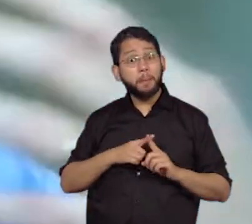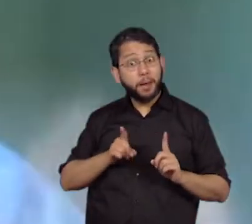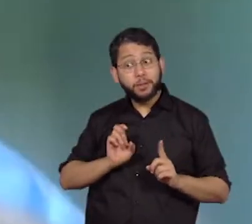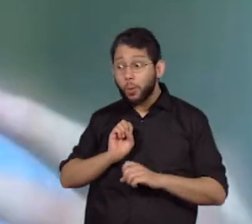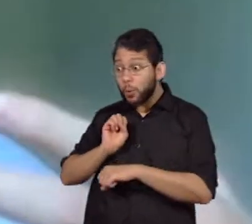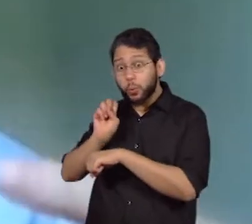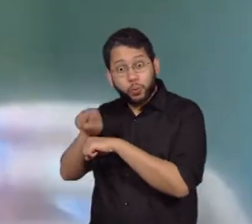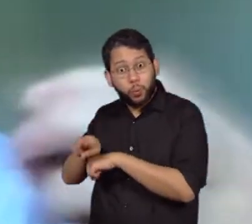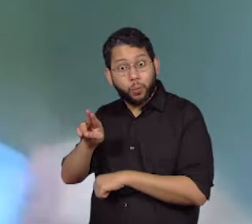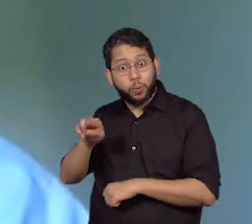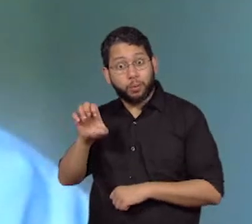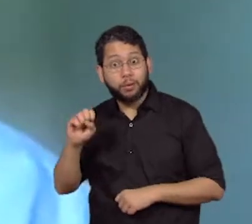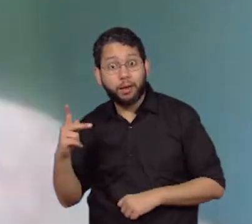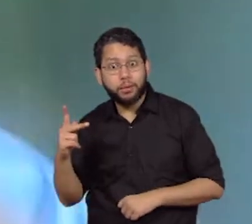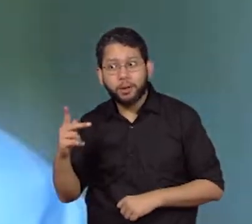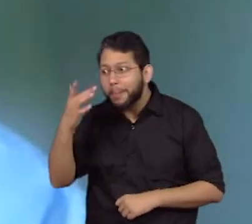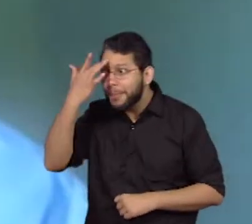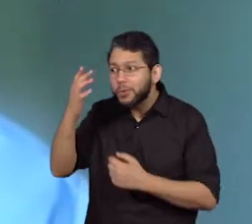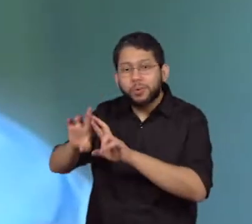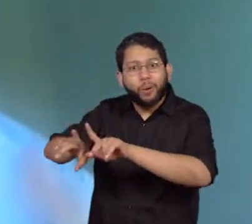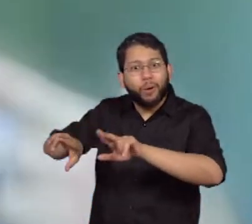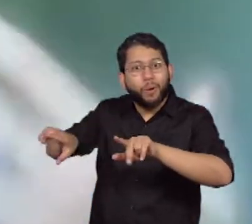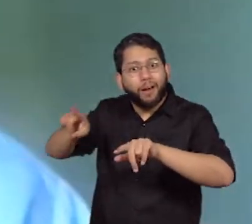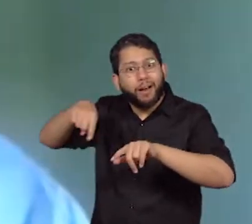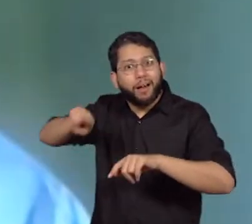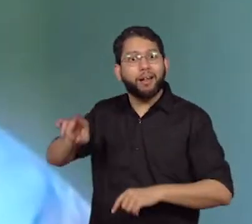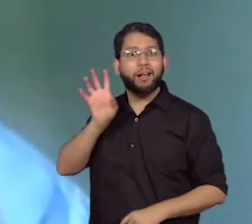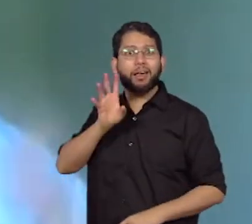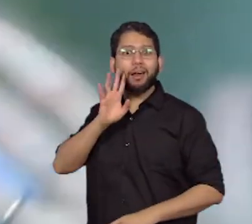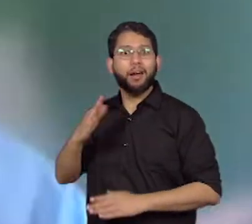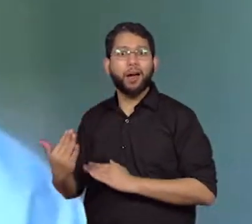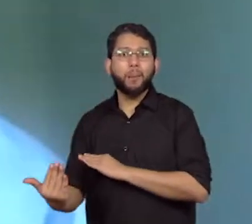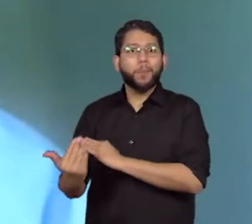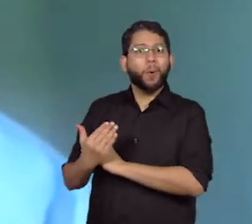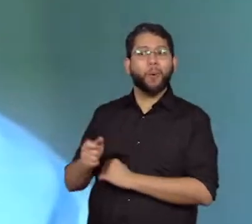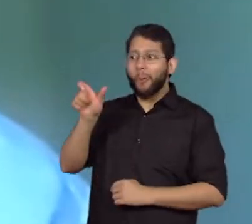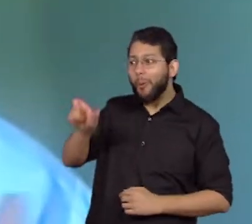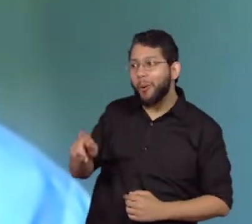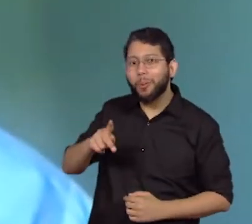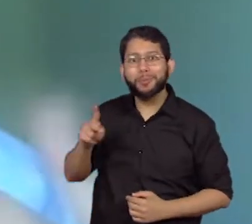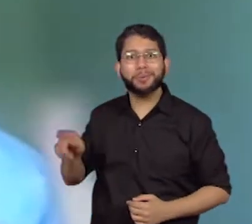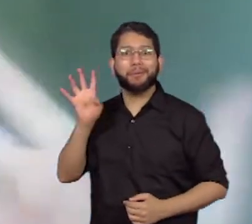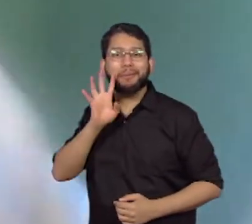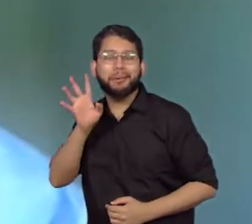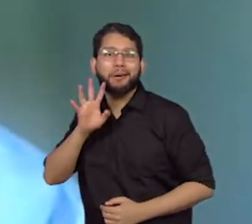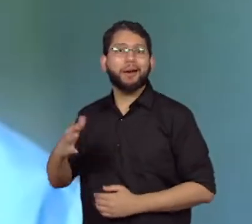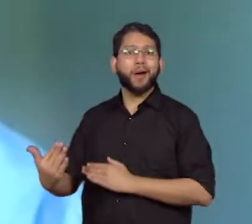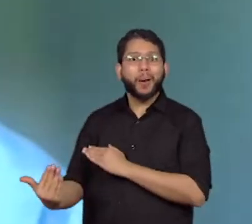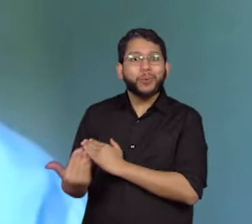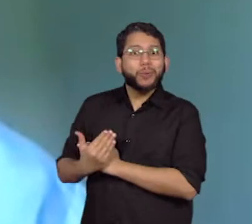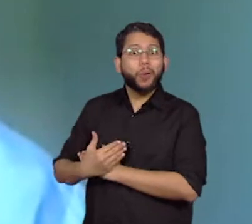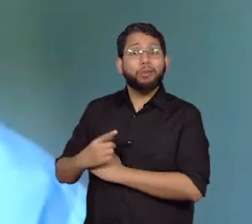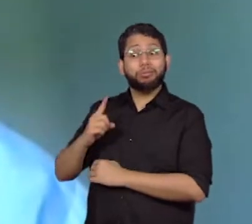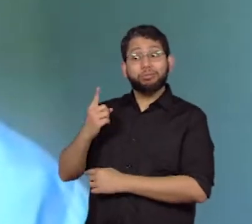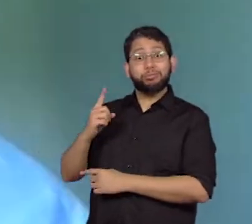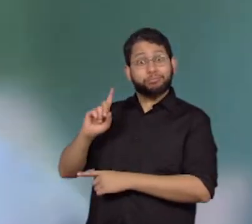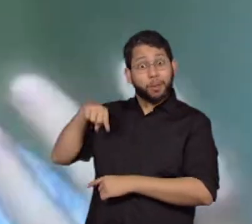e na Unesp eu encontrei pessoas muito bacanas e professores muito bacanas, que me ajudaram muito na